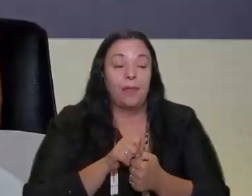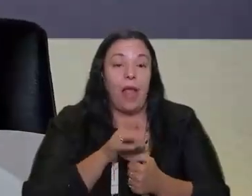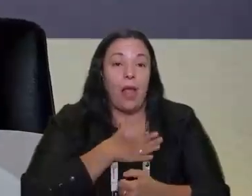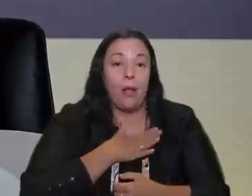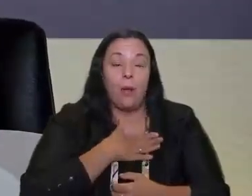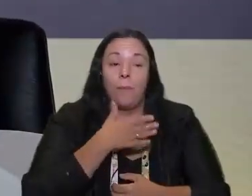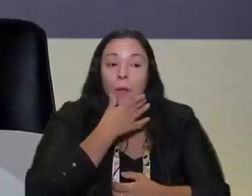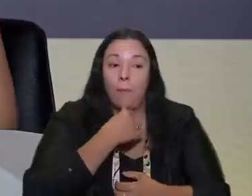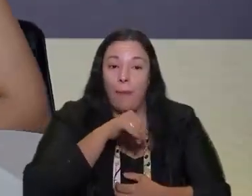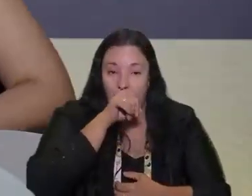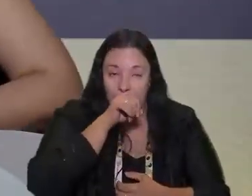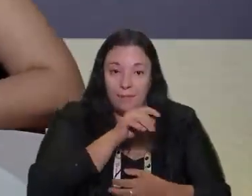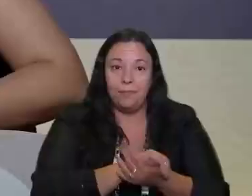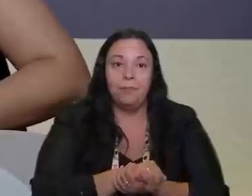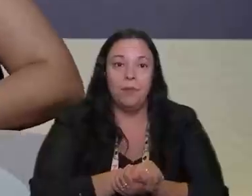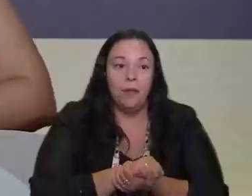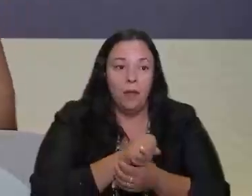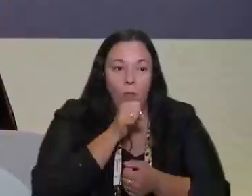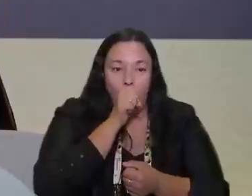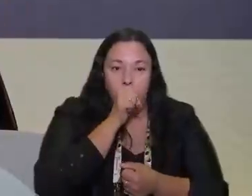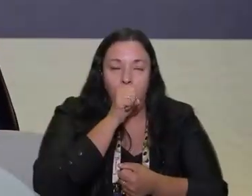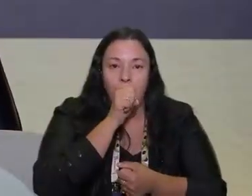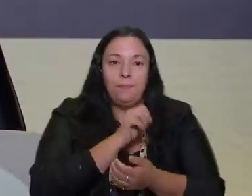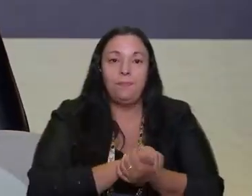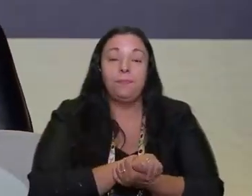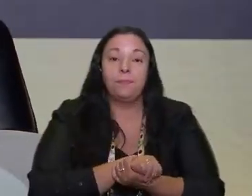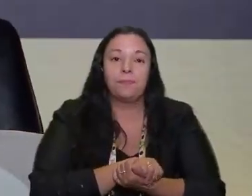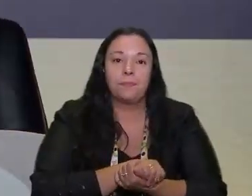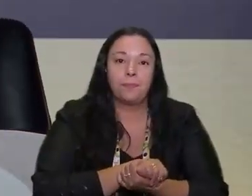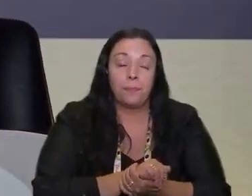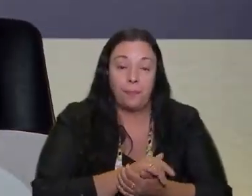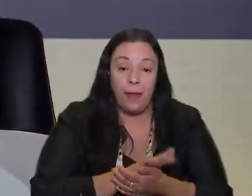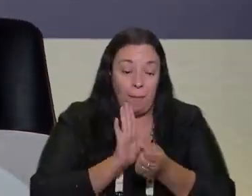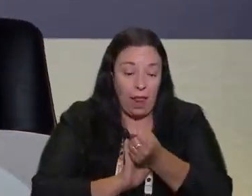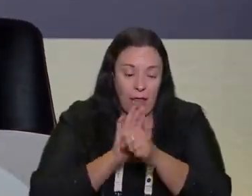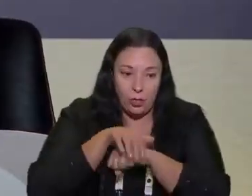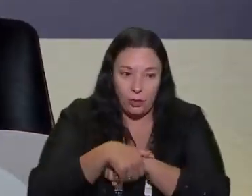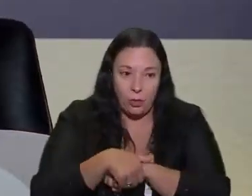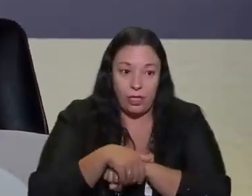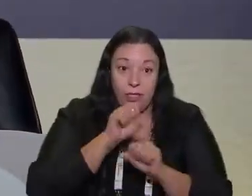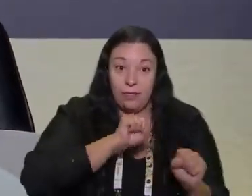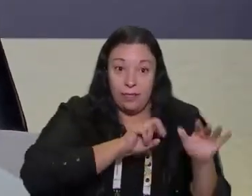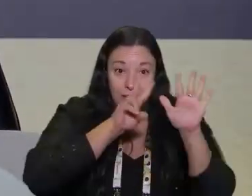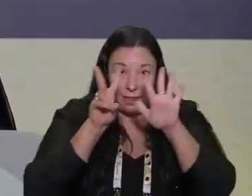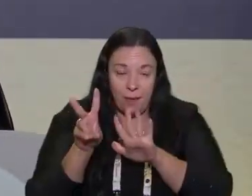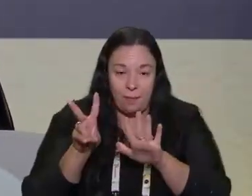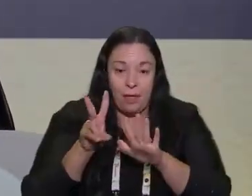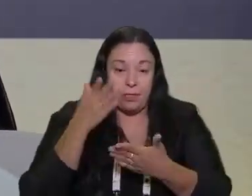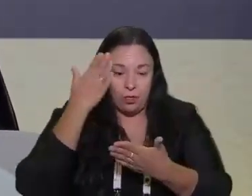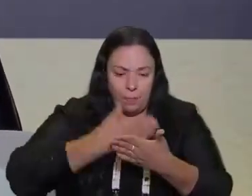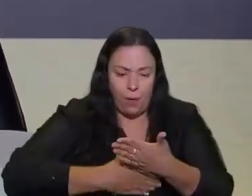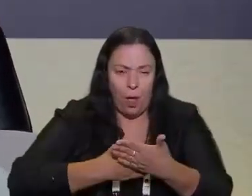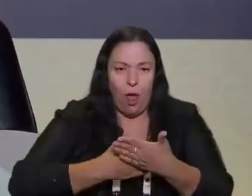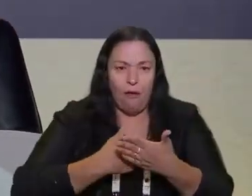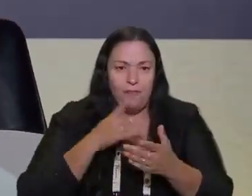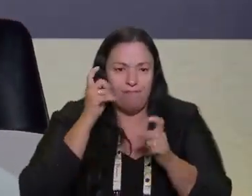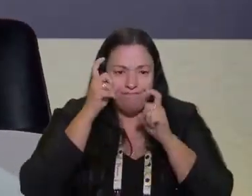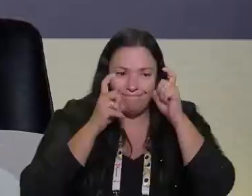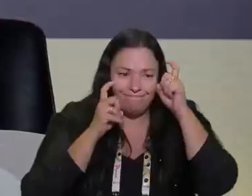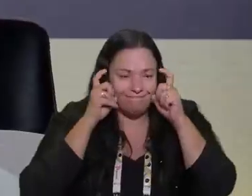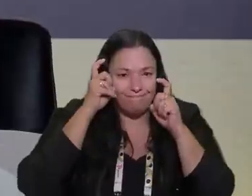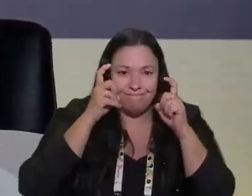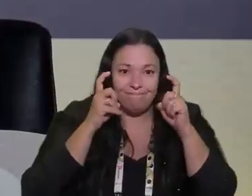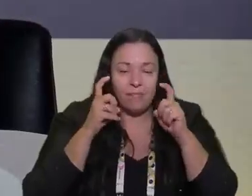pai, que é meu pai, chegou para mim uma bela noite, no meio de uma semana de provas desesperadora, e falou o